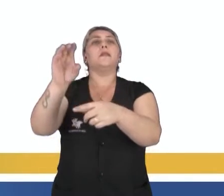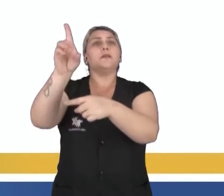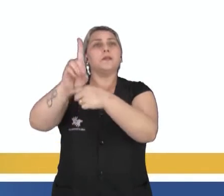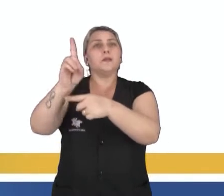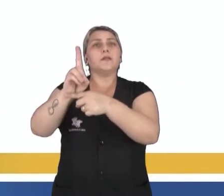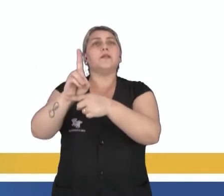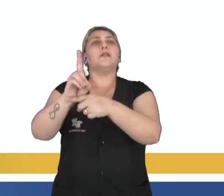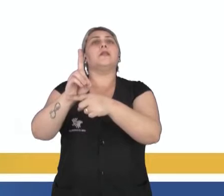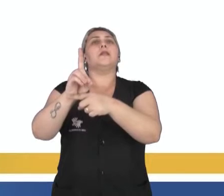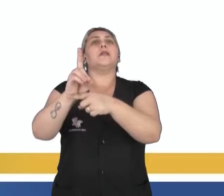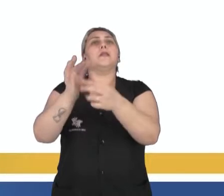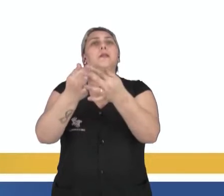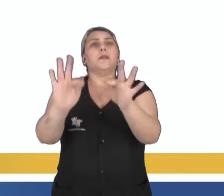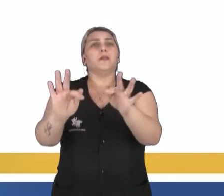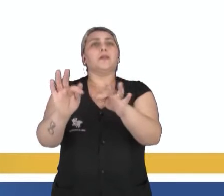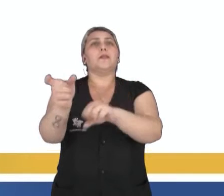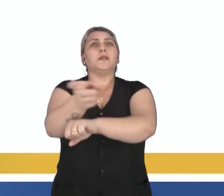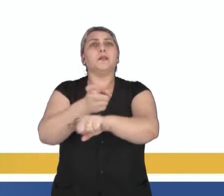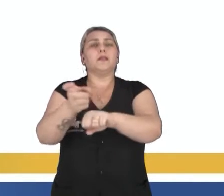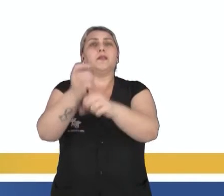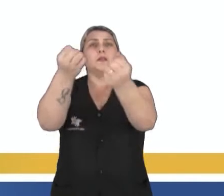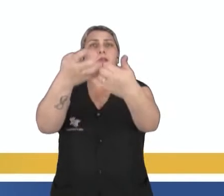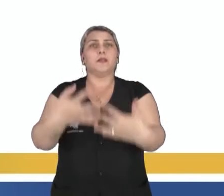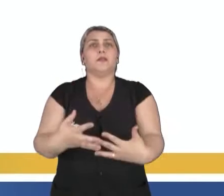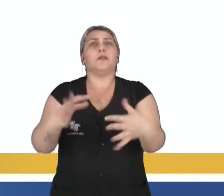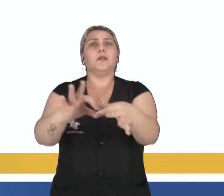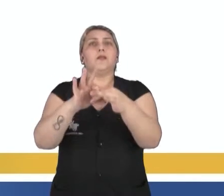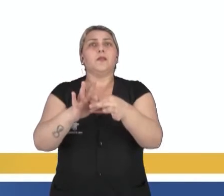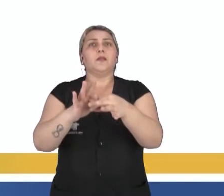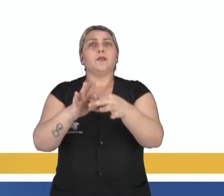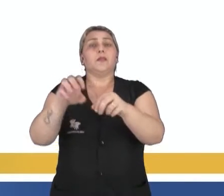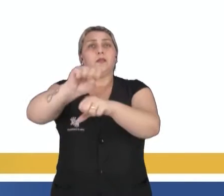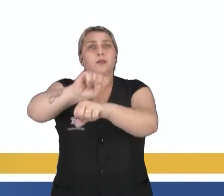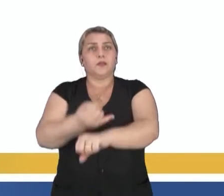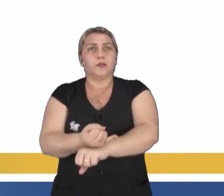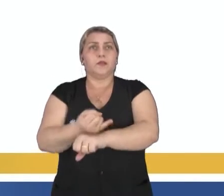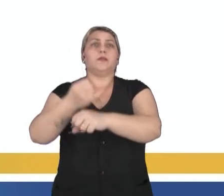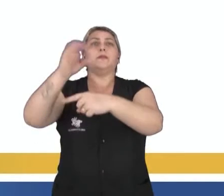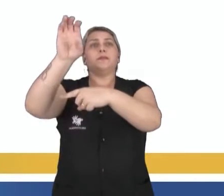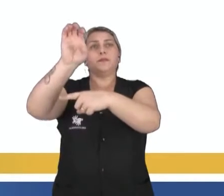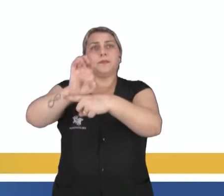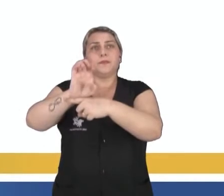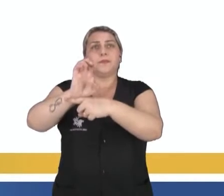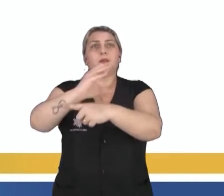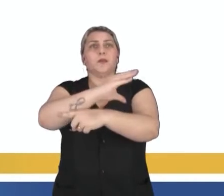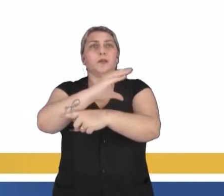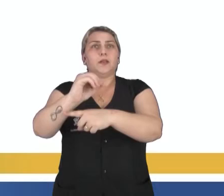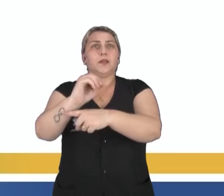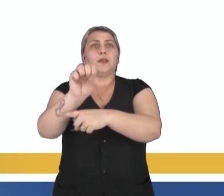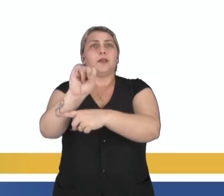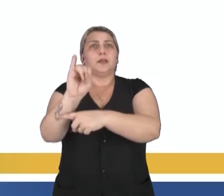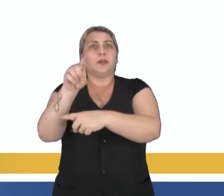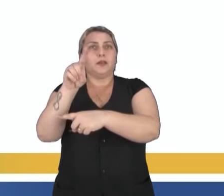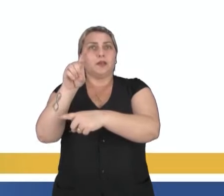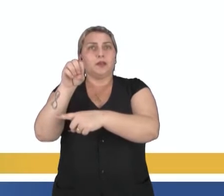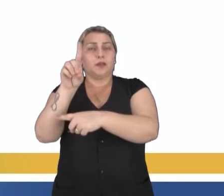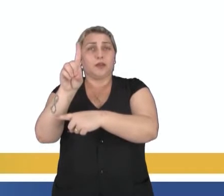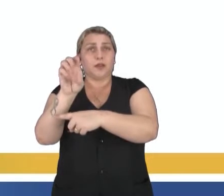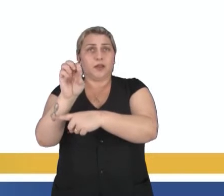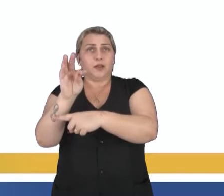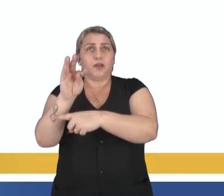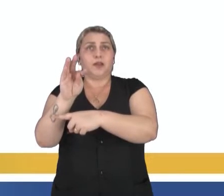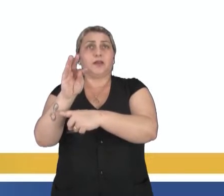conectivos subordinadas adjetivas explicativas conectivos e sujeitos coordenadas